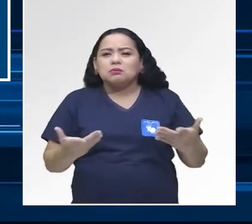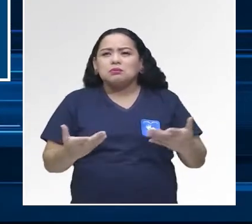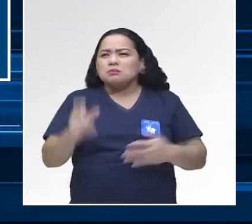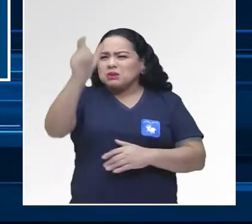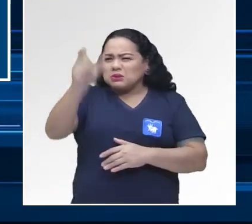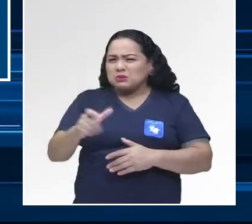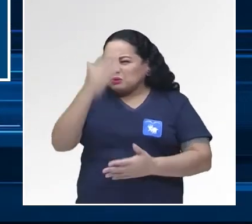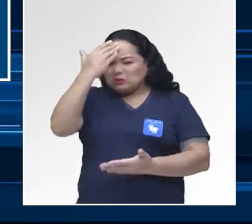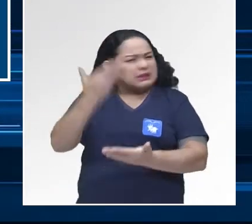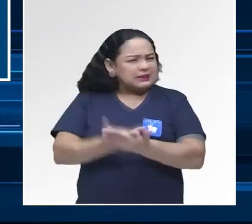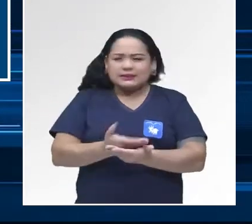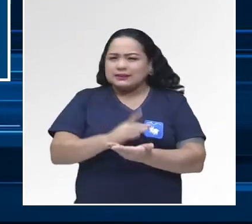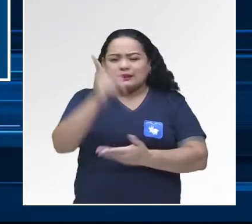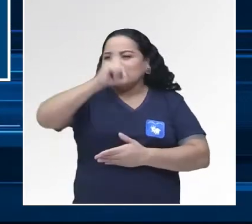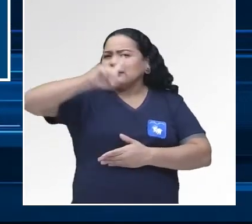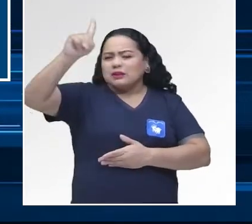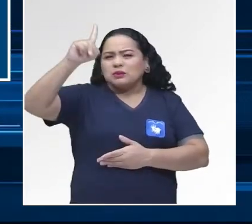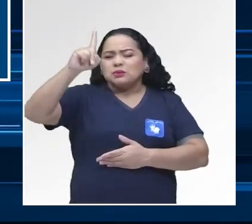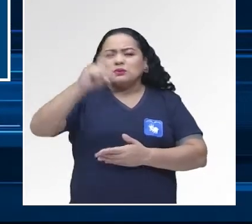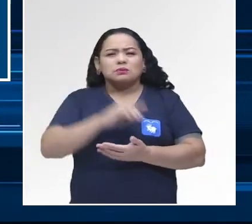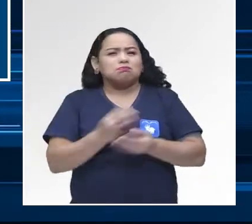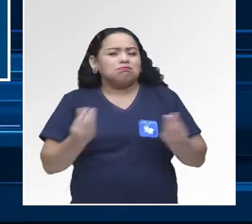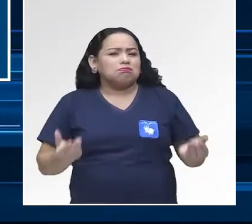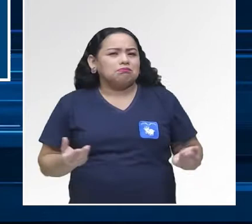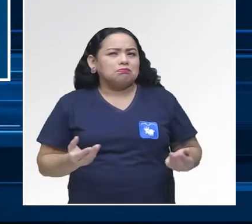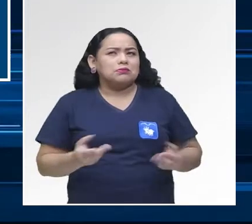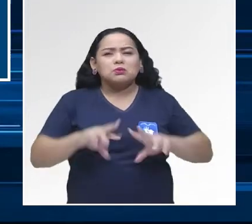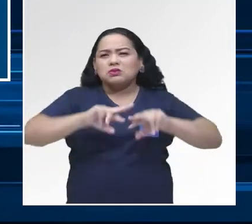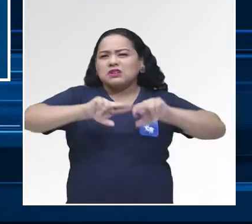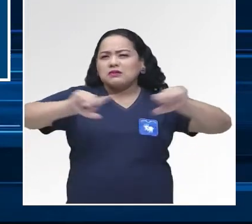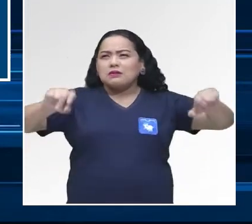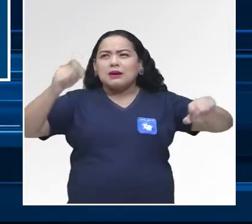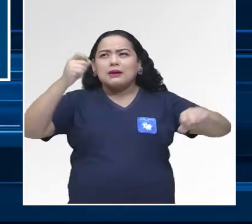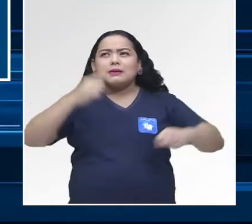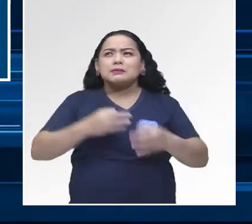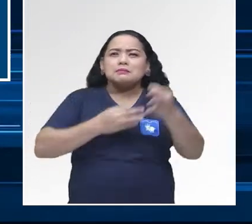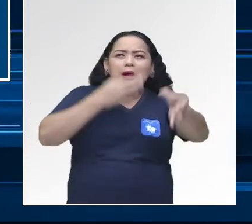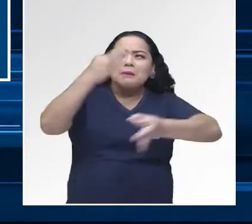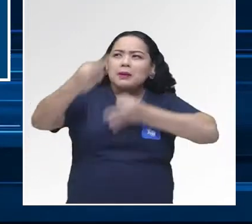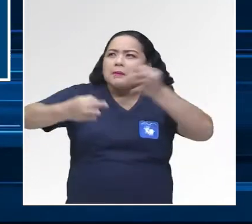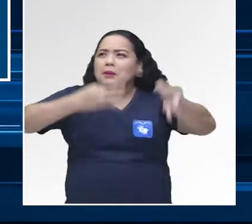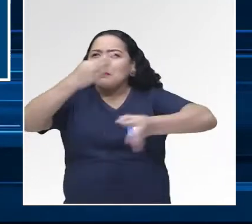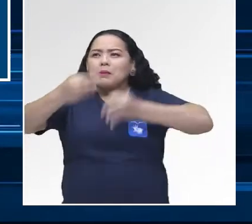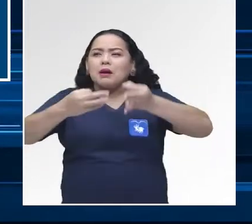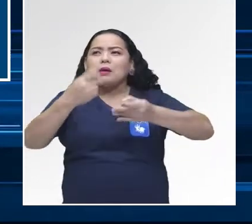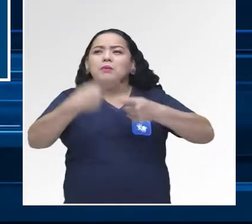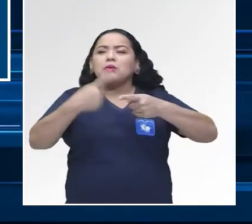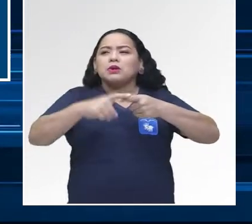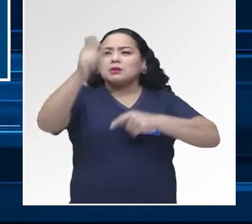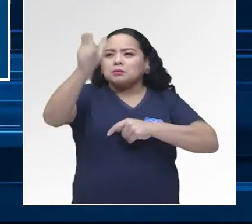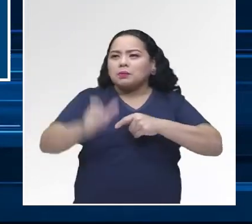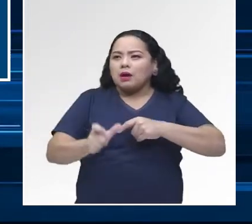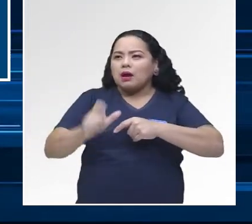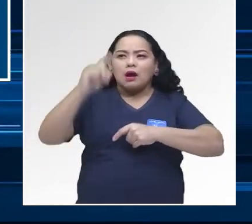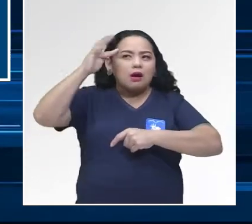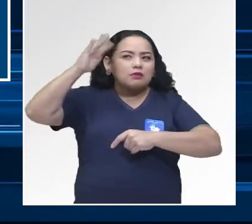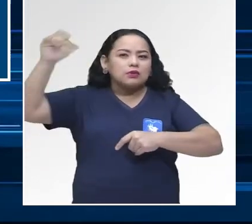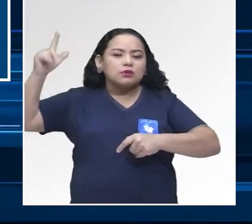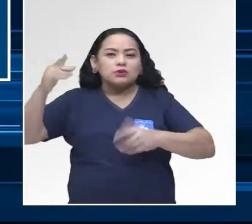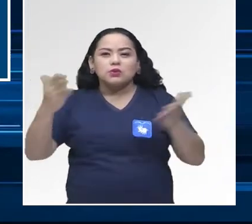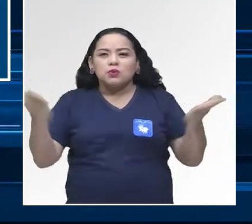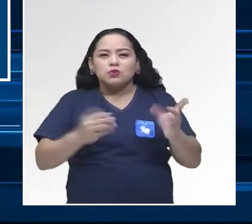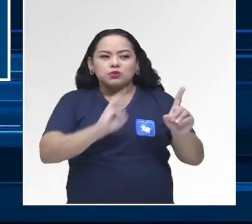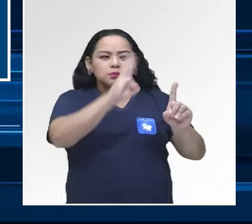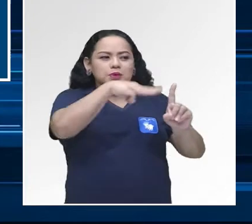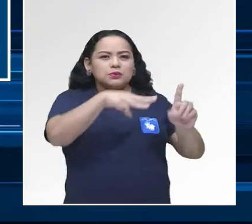em Deus, são ateus, né? Então tem tanta ideia por trás do filósofo, né? Que hoje a gente vai desmitificar algumas delas